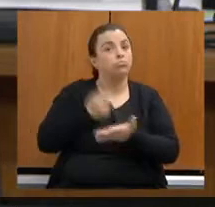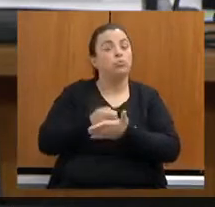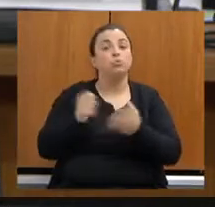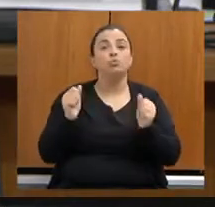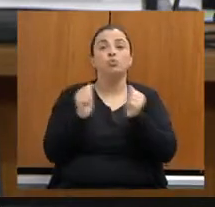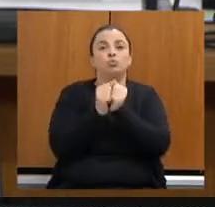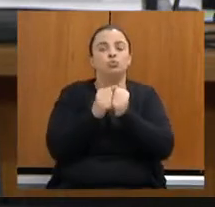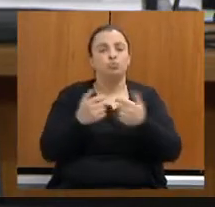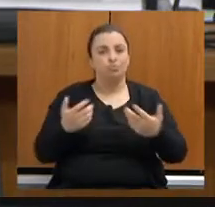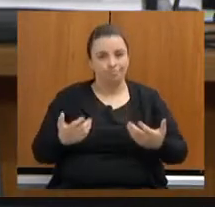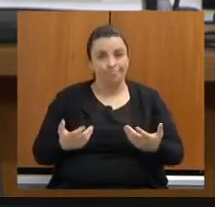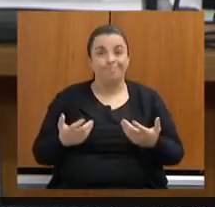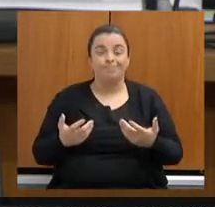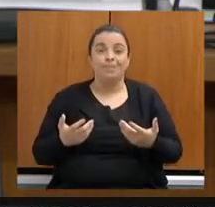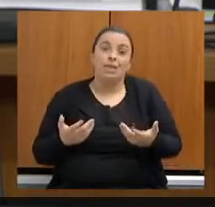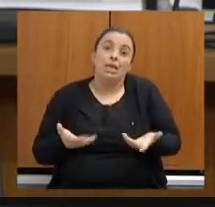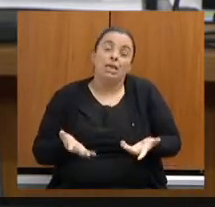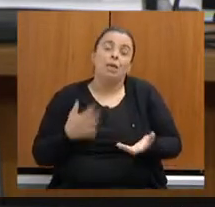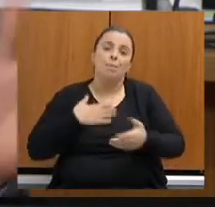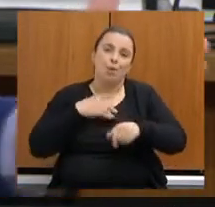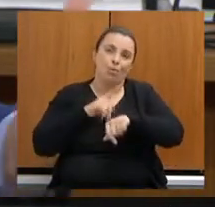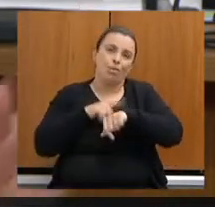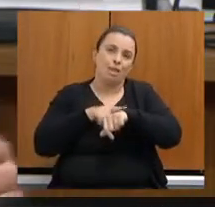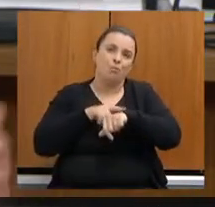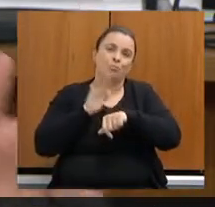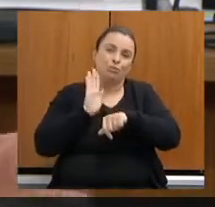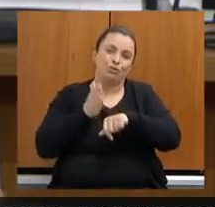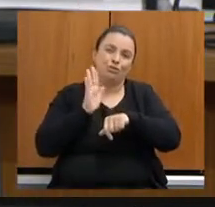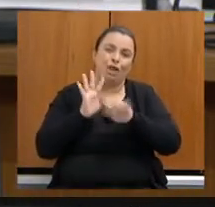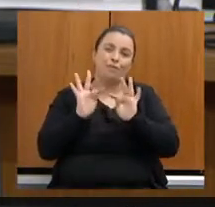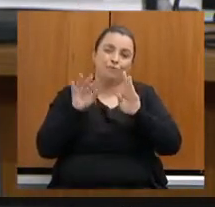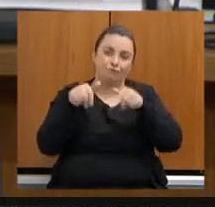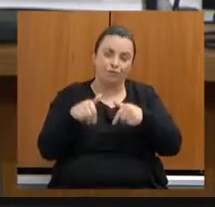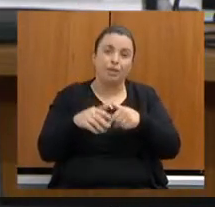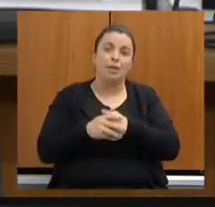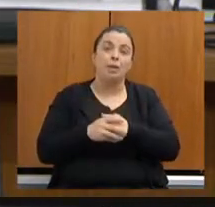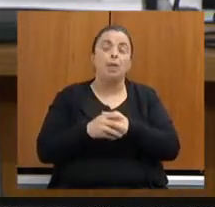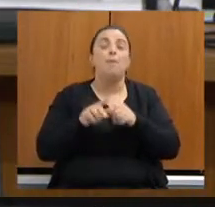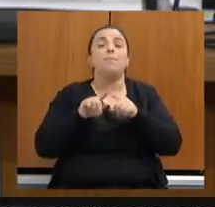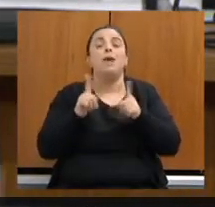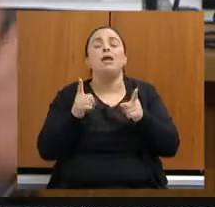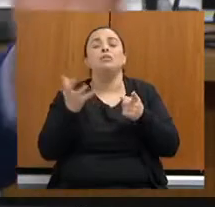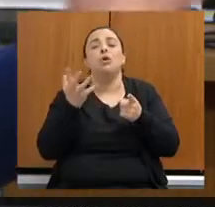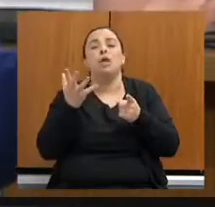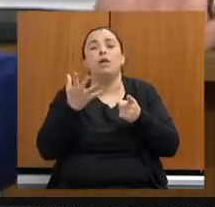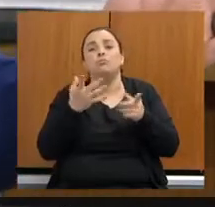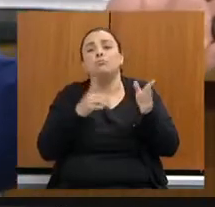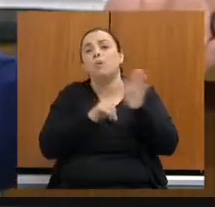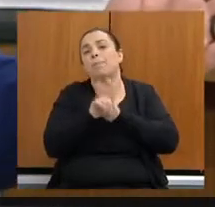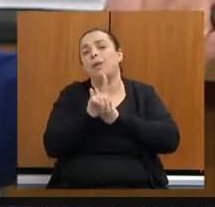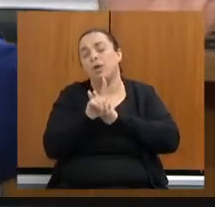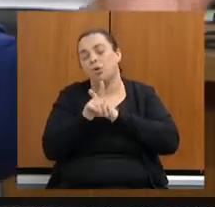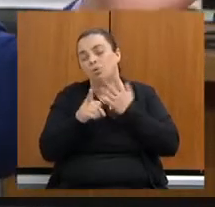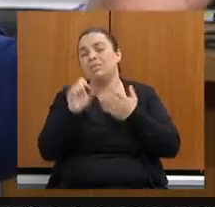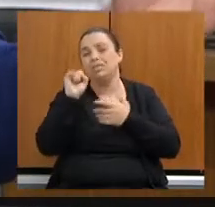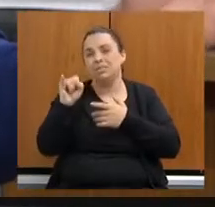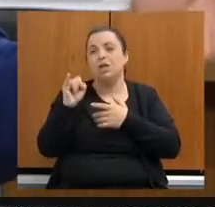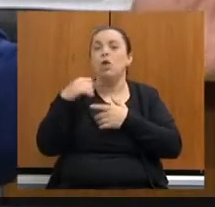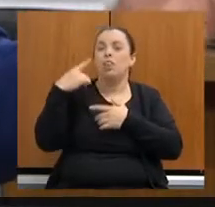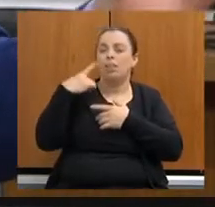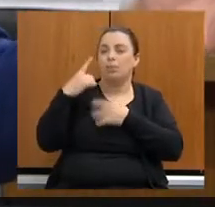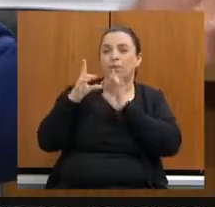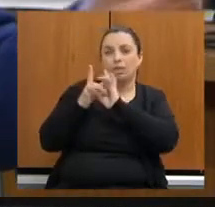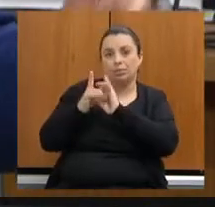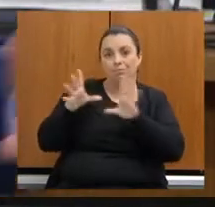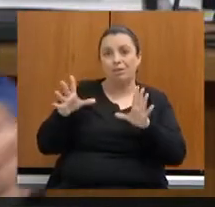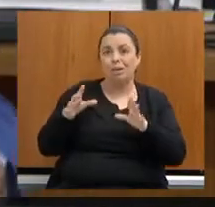aí já acabou já tá acabando o meu tempo e mas poderia essa pergunta que eu vou fazer se eu Deputado permitir que